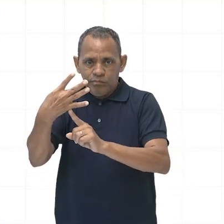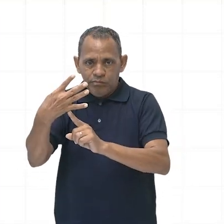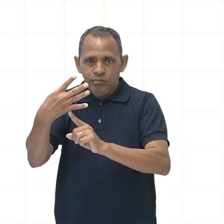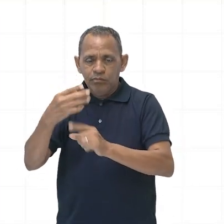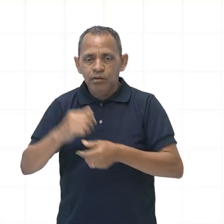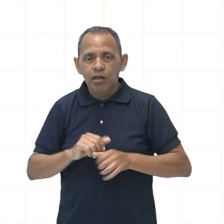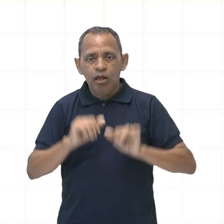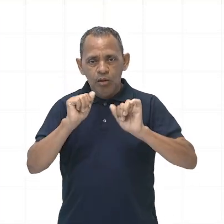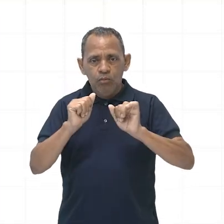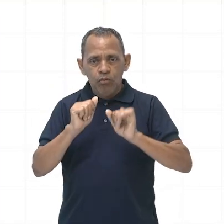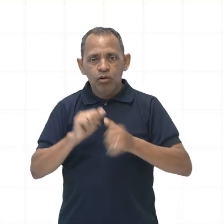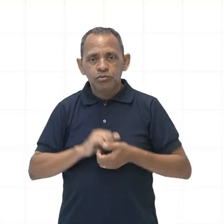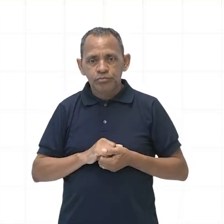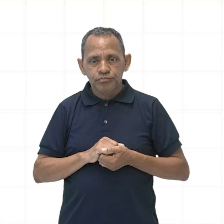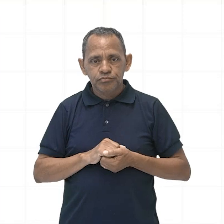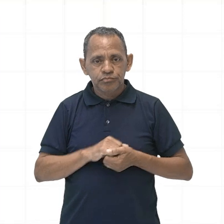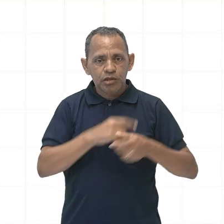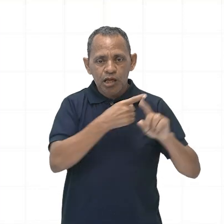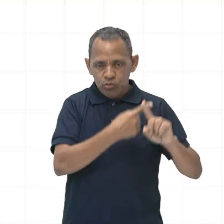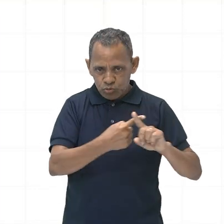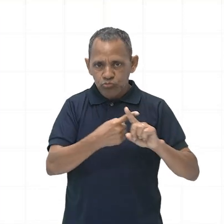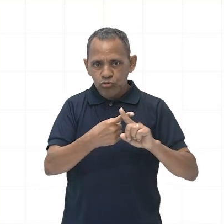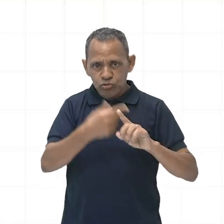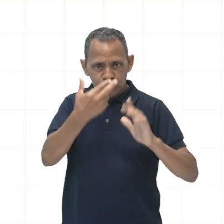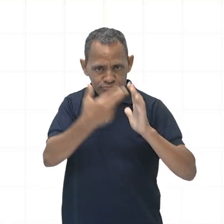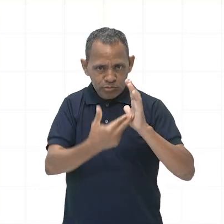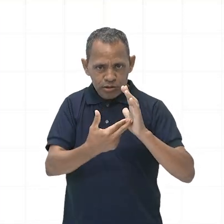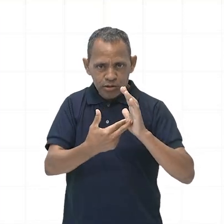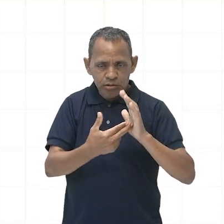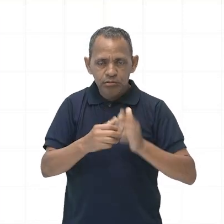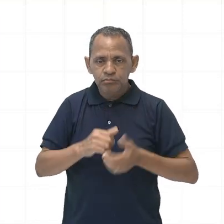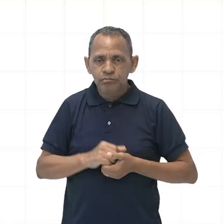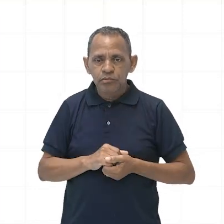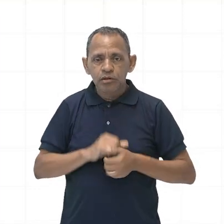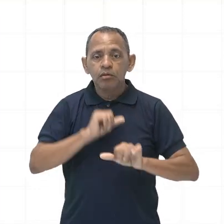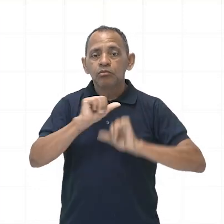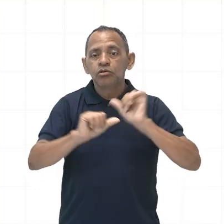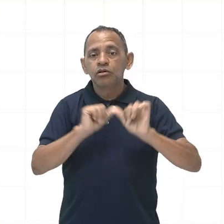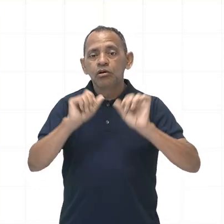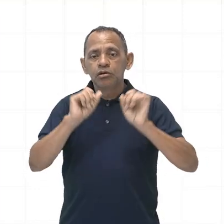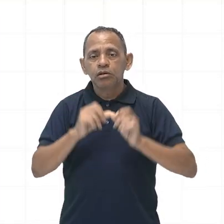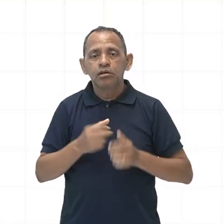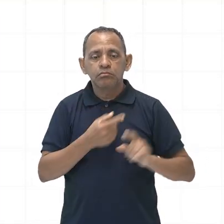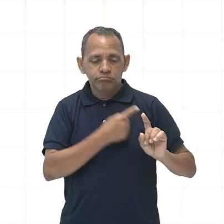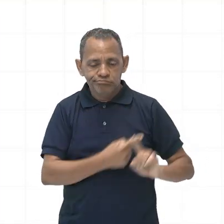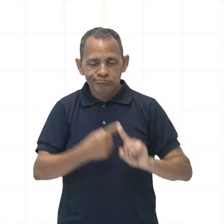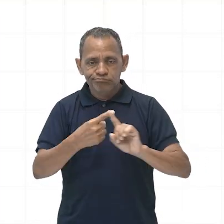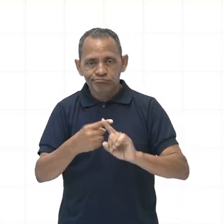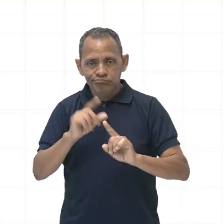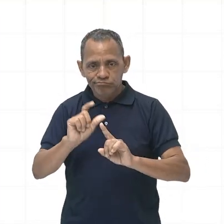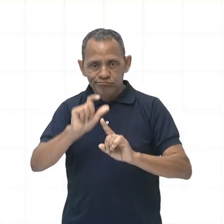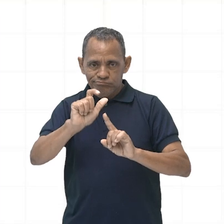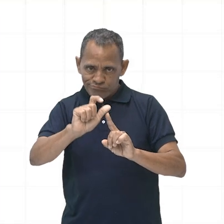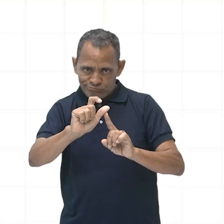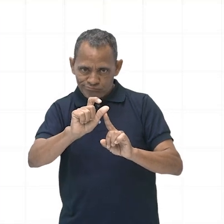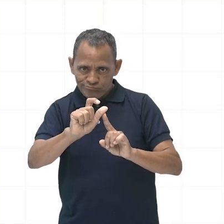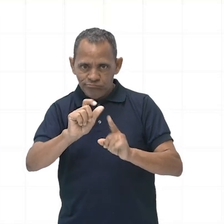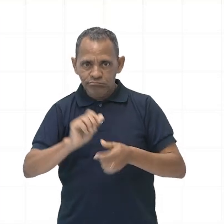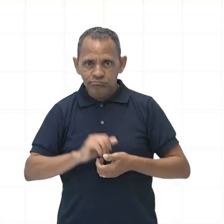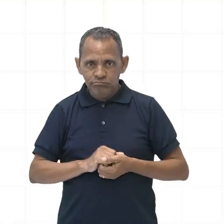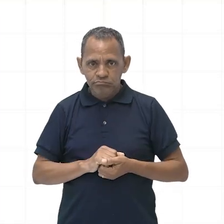pode pegar esse produto que está sendo elevado a 4 e transformar em um produto de potências, né?